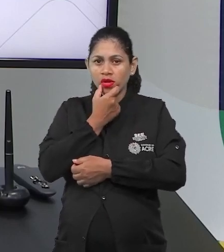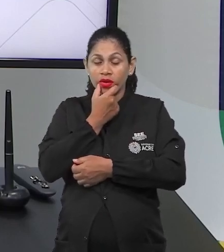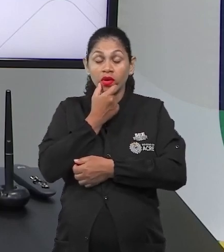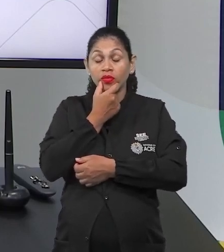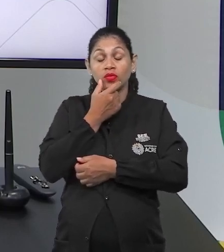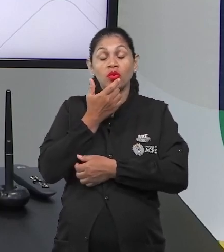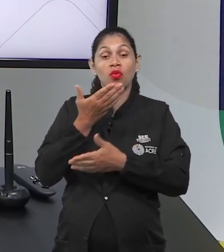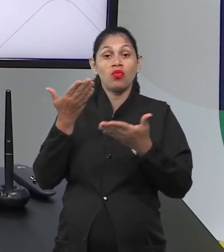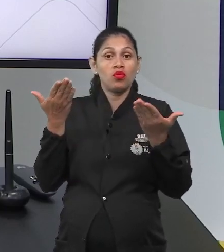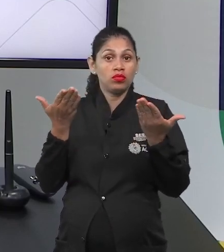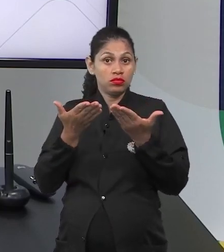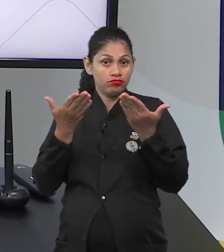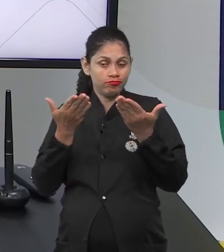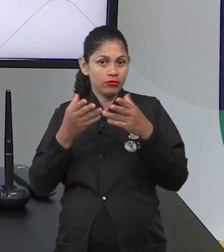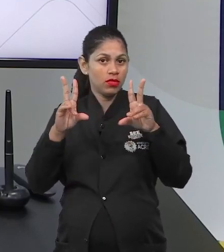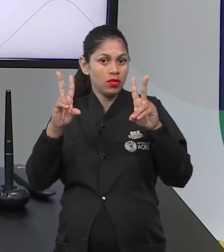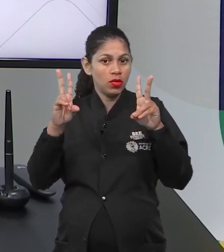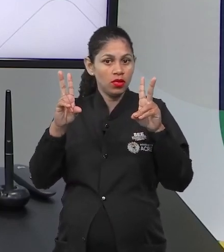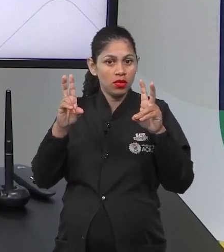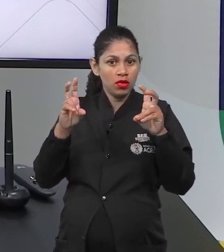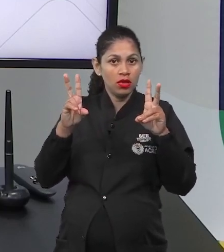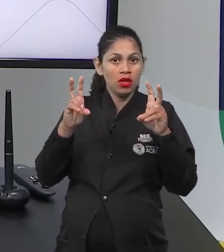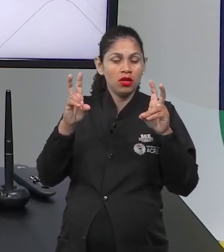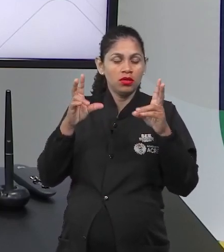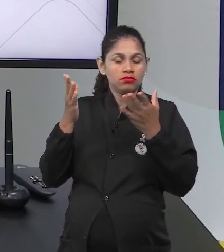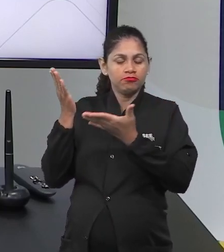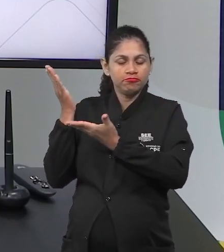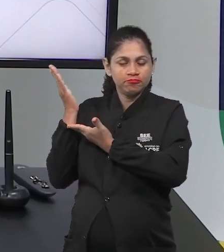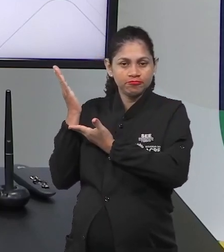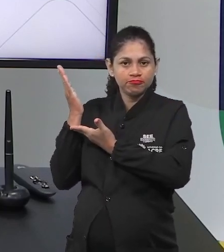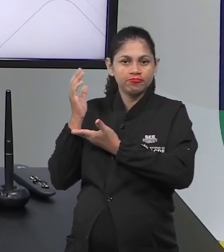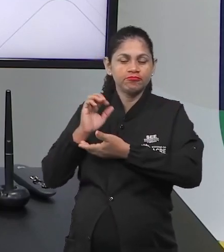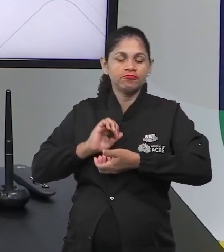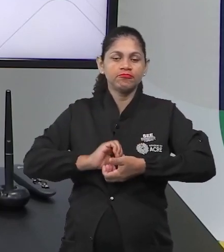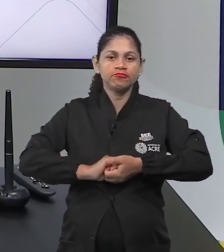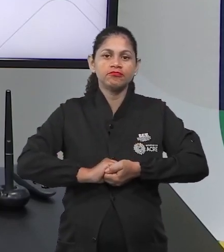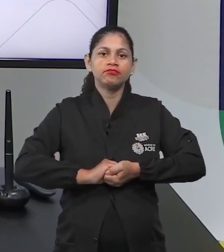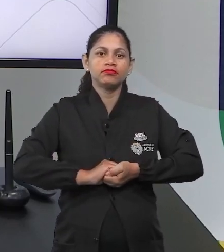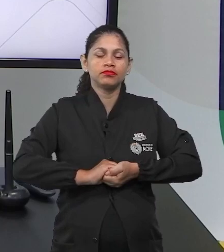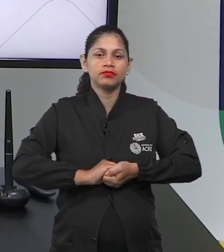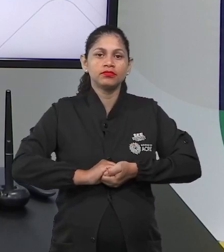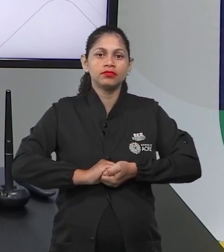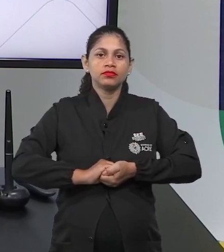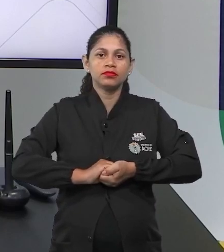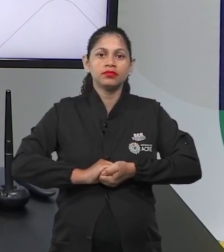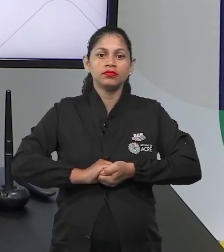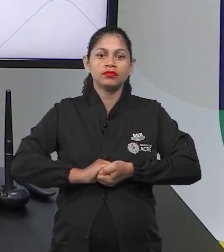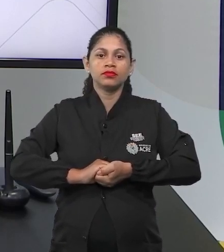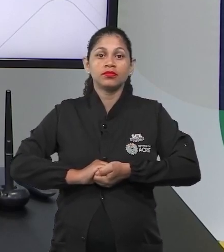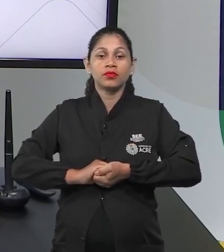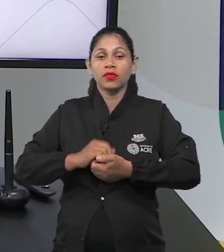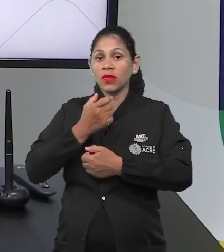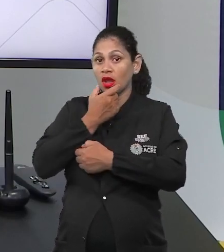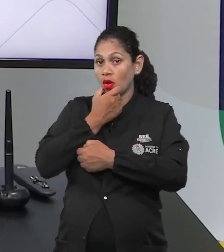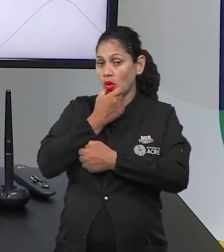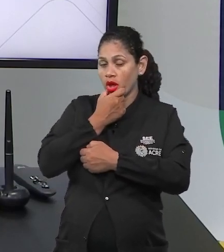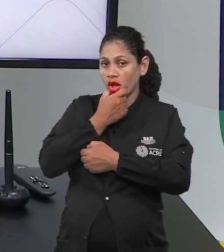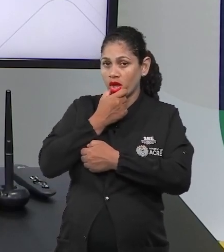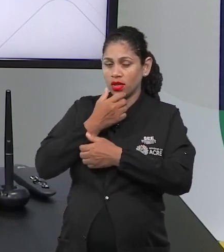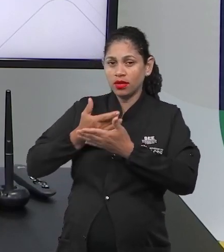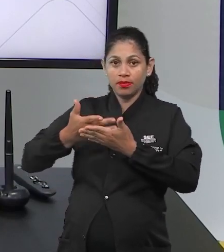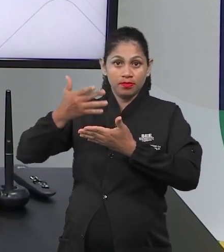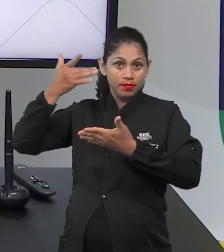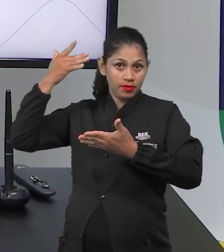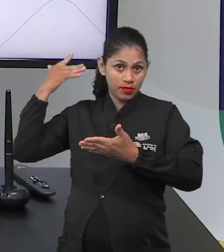rota de hoje nós vamos falar sobre Old English, Middle English and Modern English. O inglês antigo,